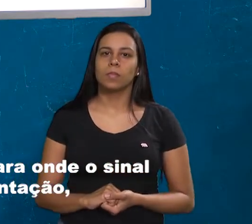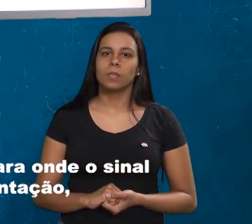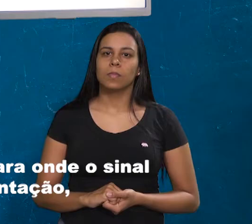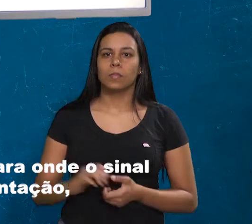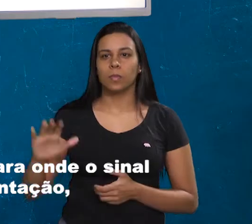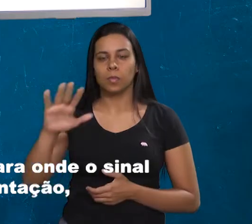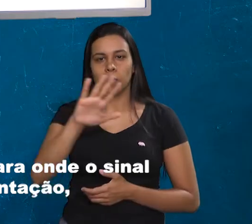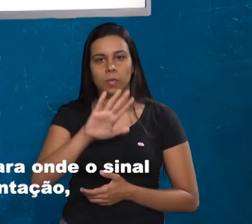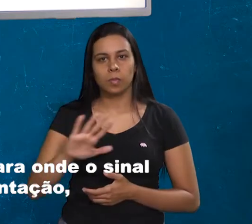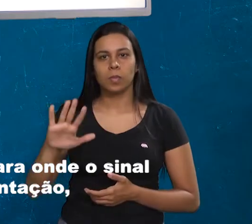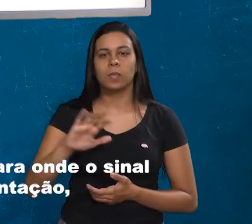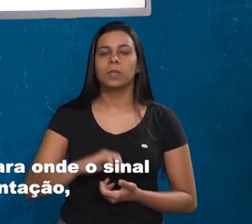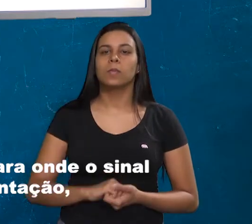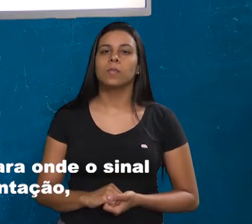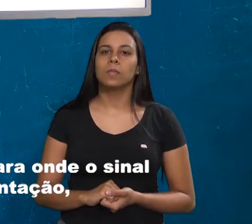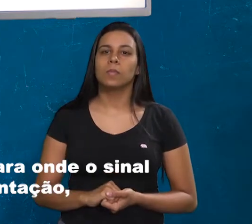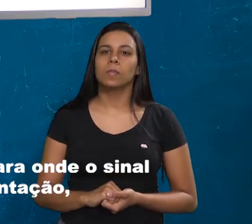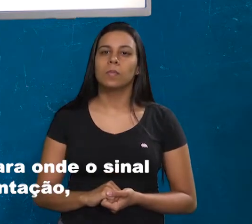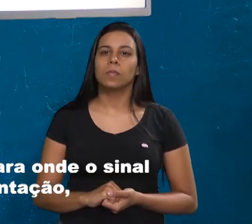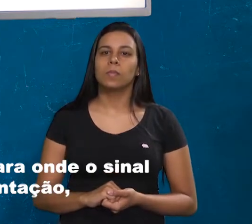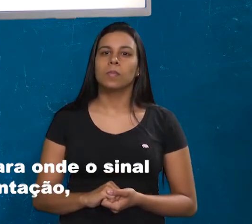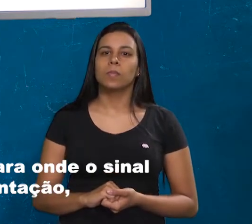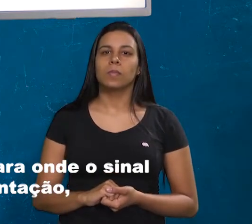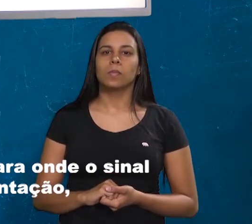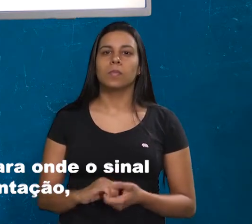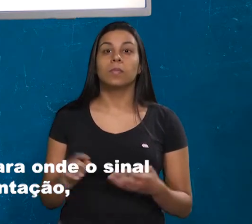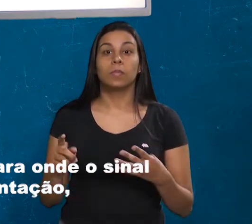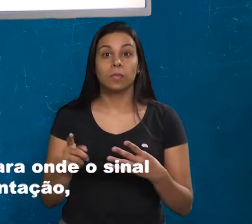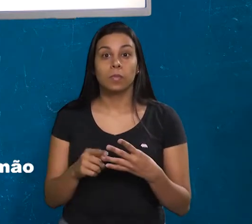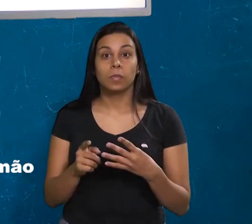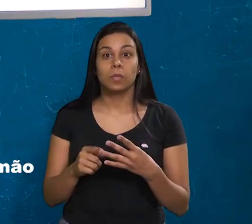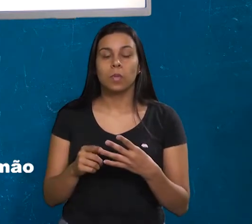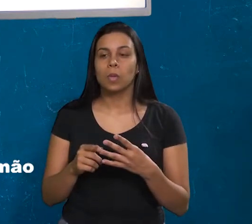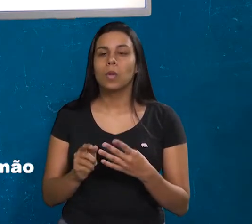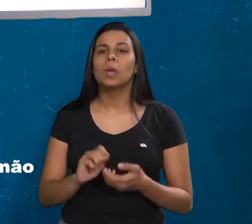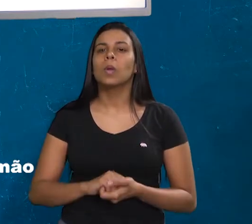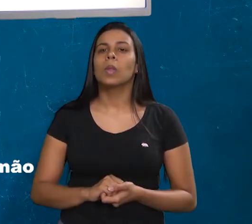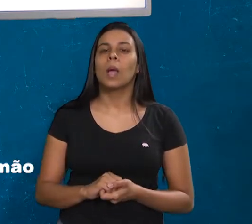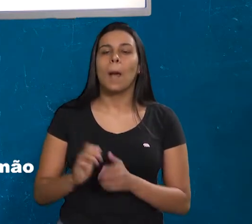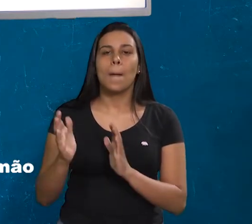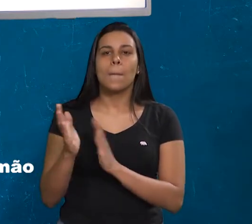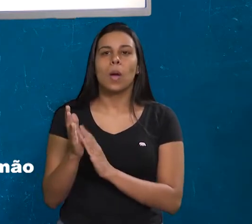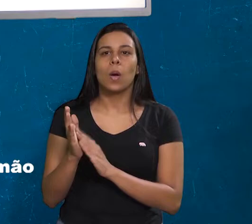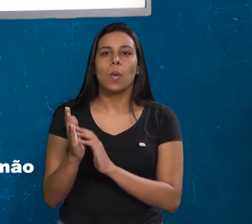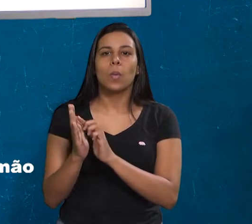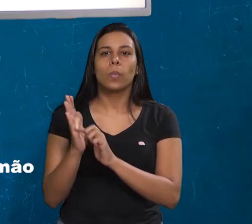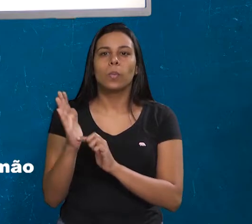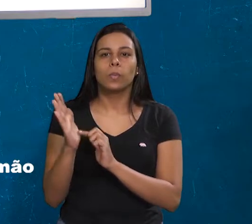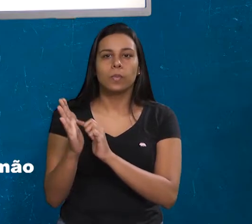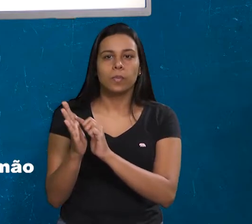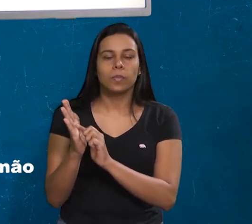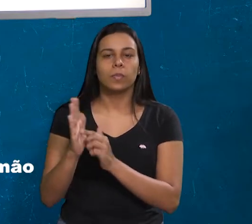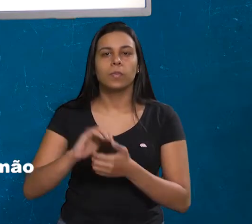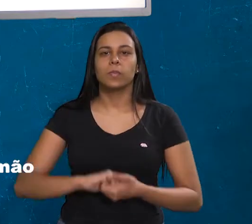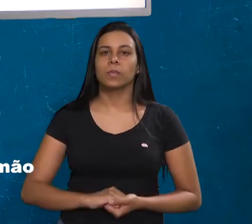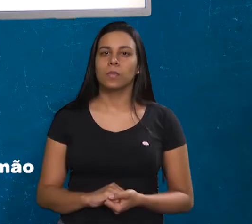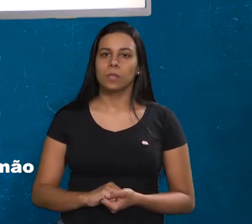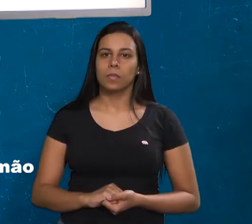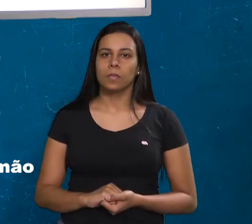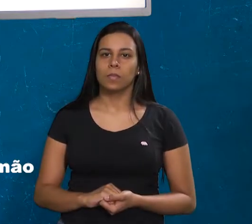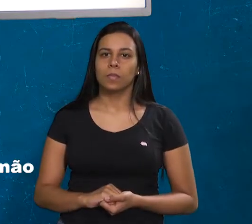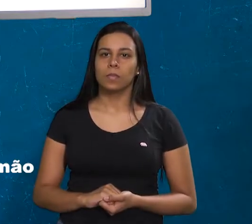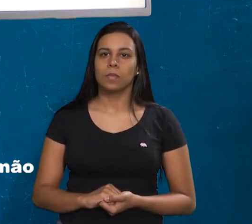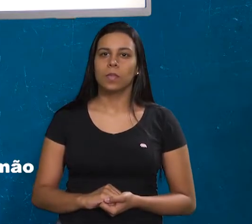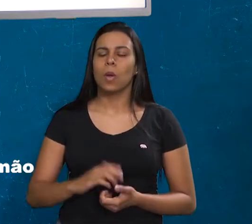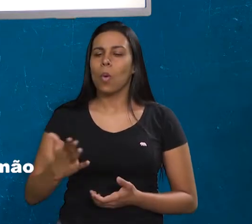espaço. E o ponto, na verdade, a orientação da mão, que é a orientação da palma da mão, para